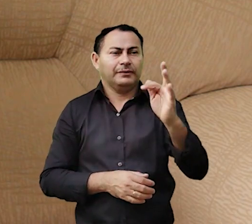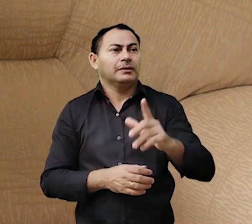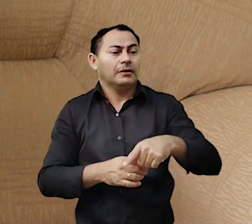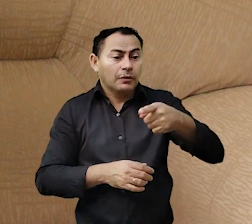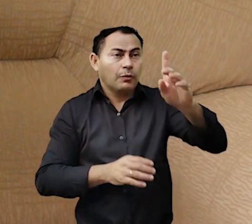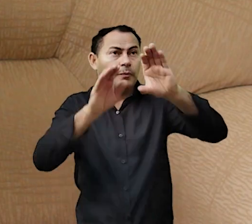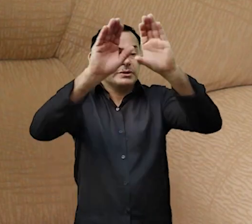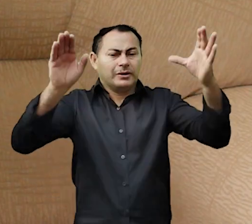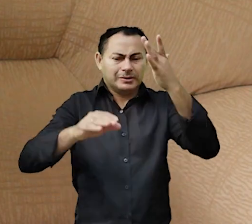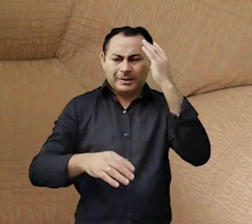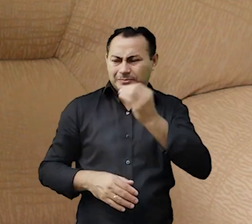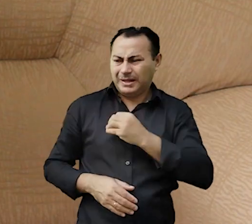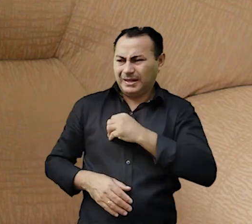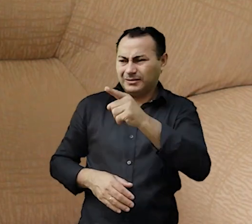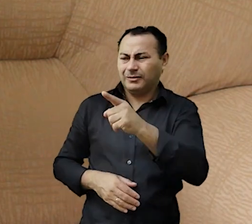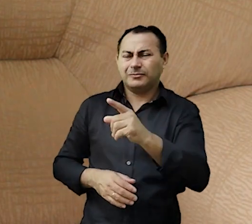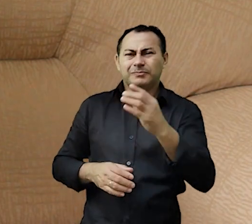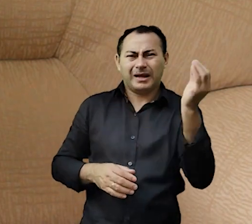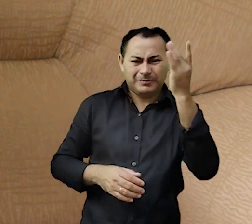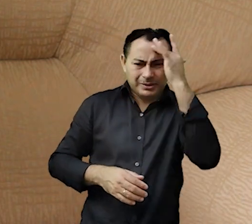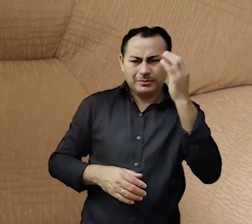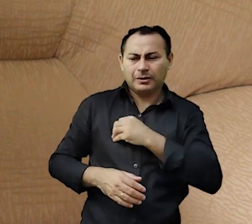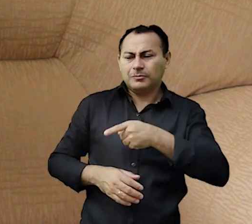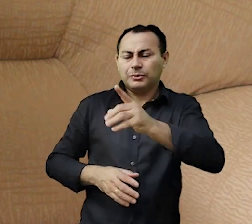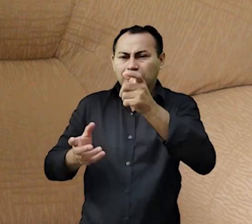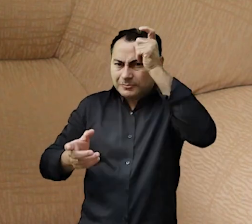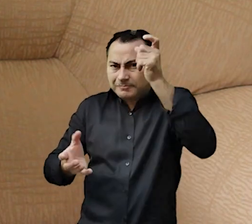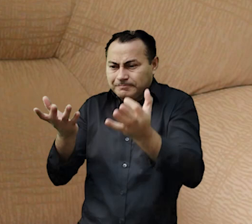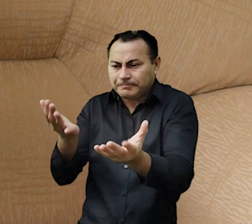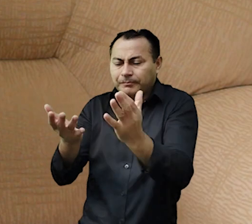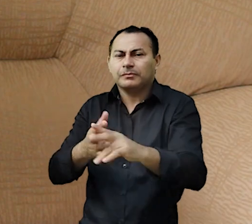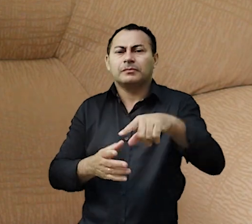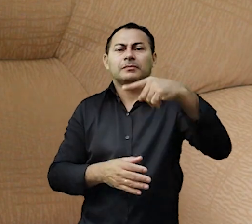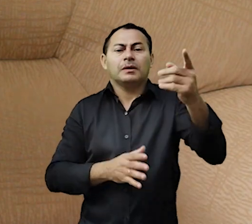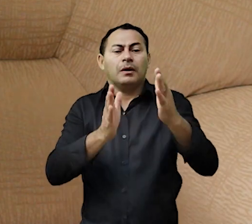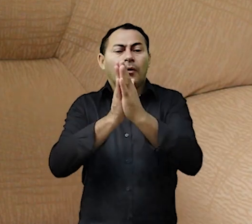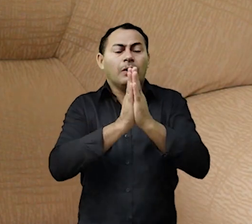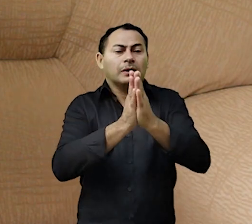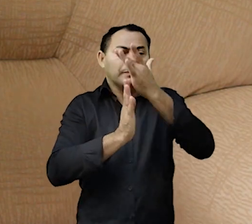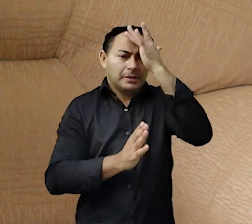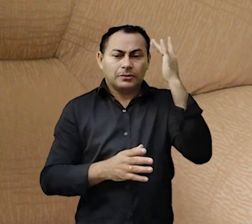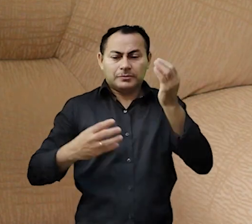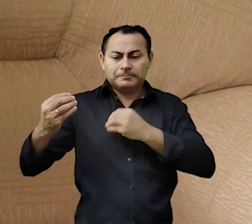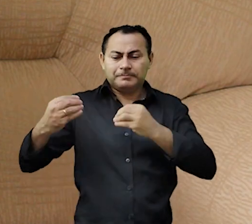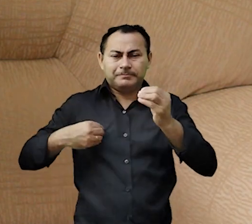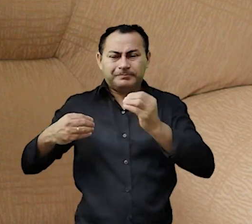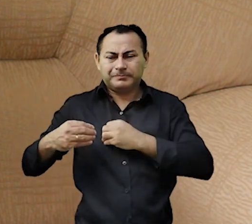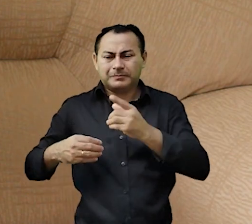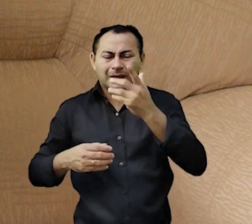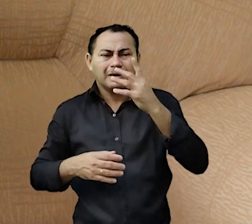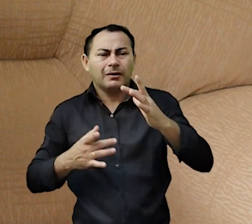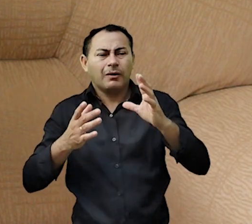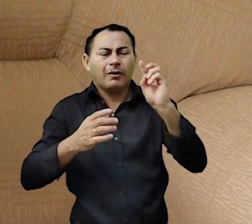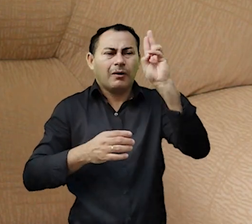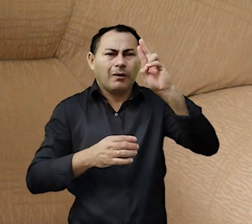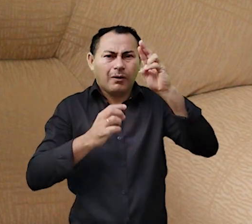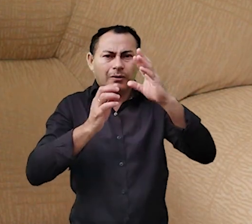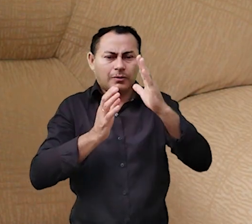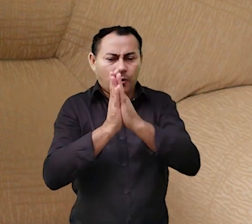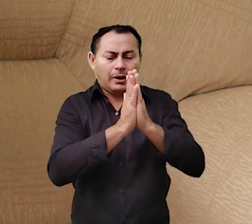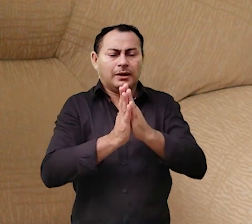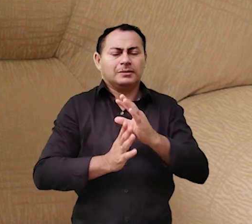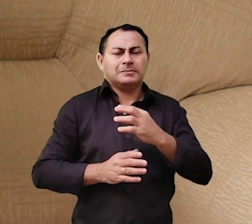para o céu e esses ímpios vão para o inferno. Depois de ter orado pelos ímpios com compaixão, Asaf faz